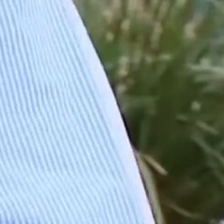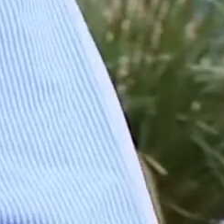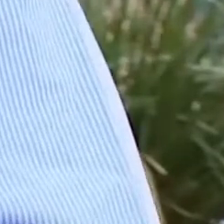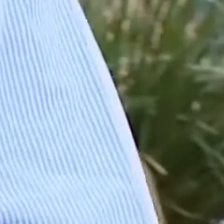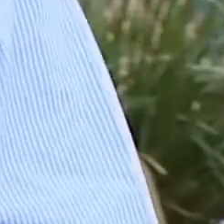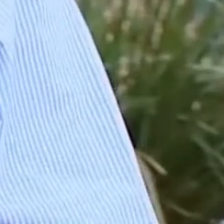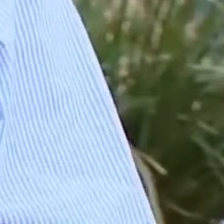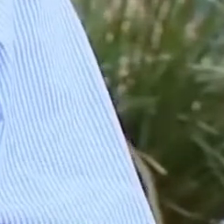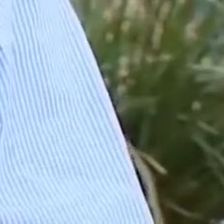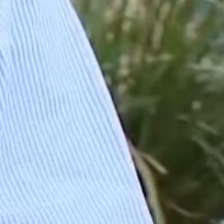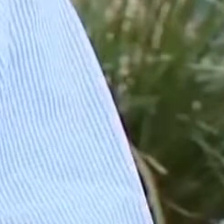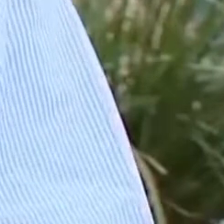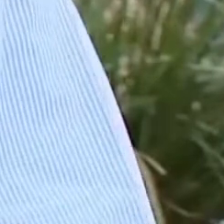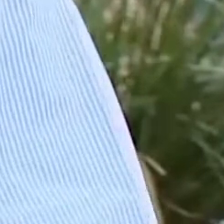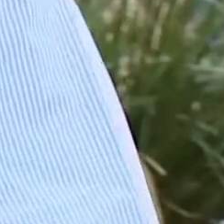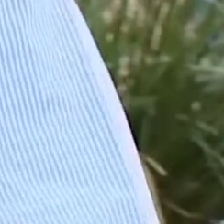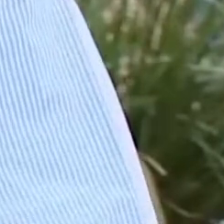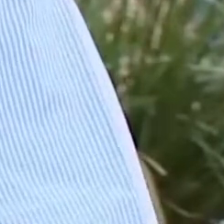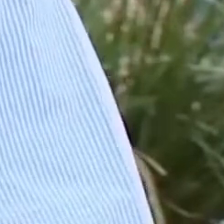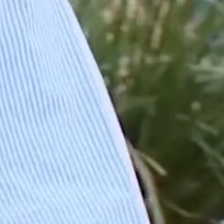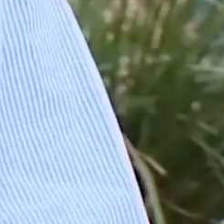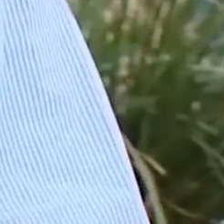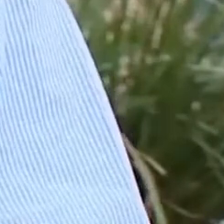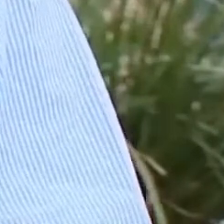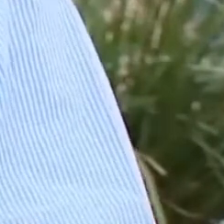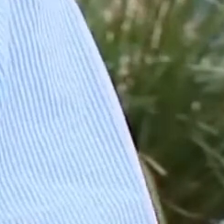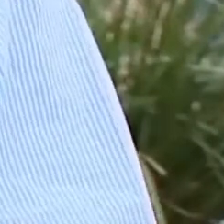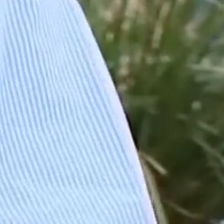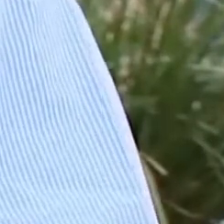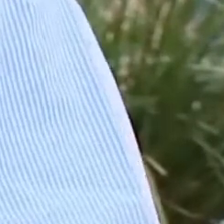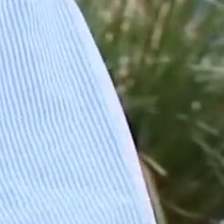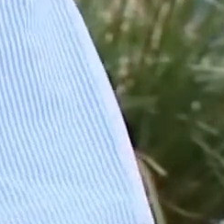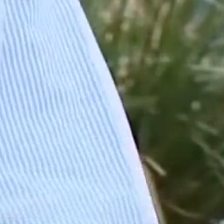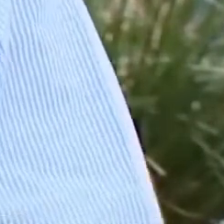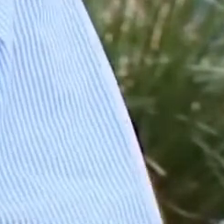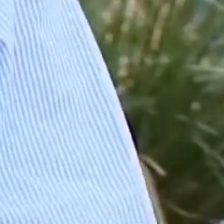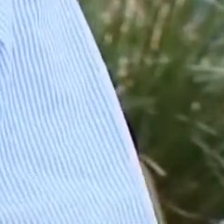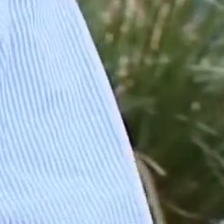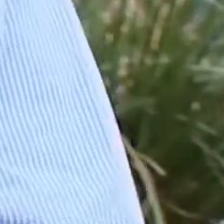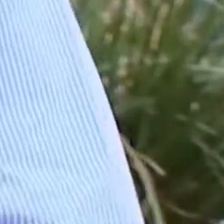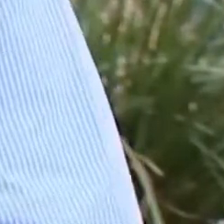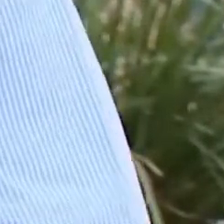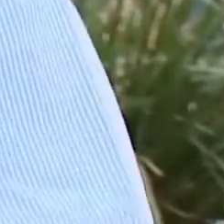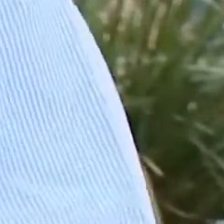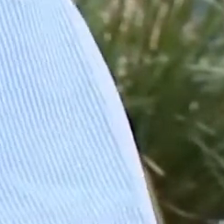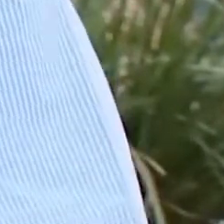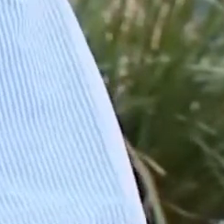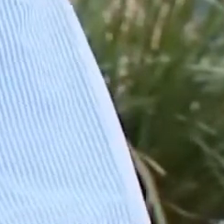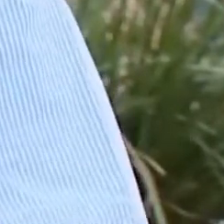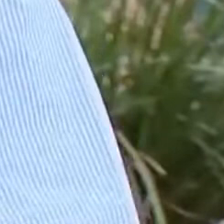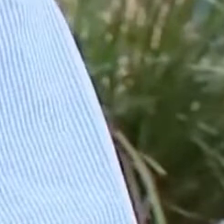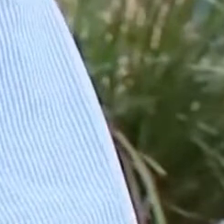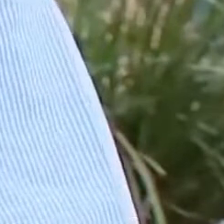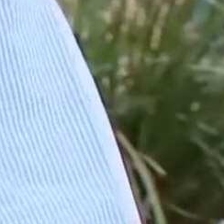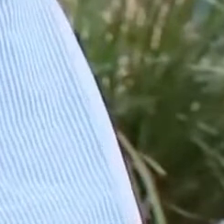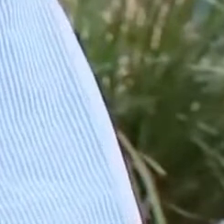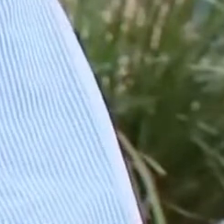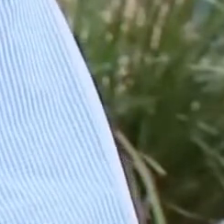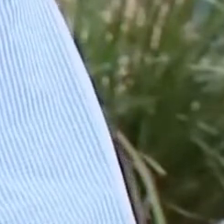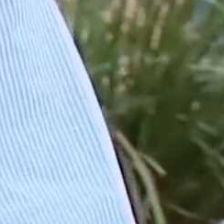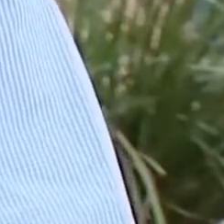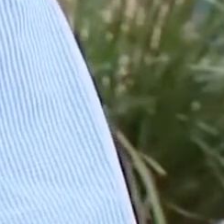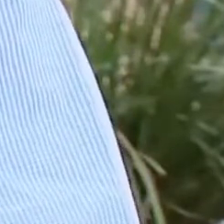solicitado, o secretário de Serviços Públicos, Ernesto Paulela, já de imediato entendeu